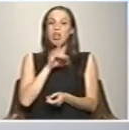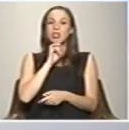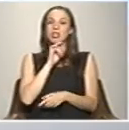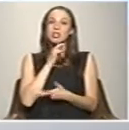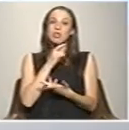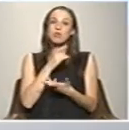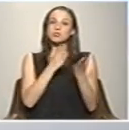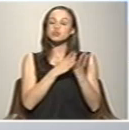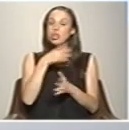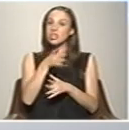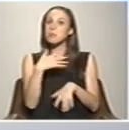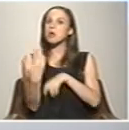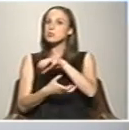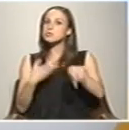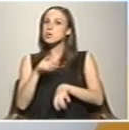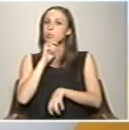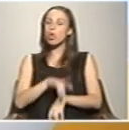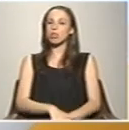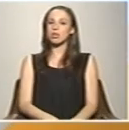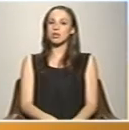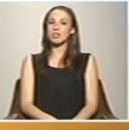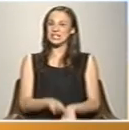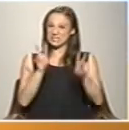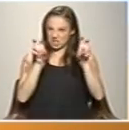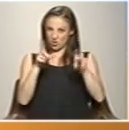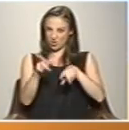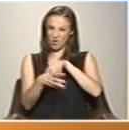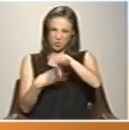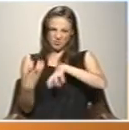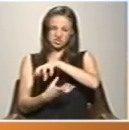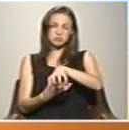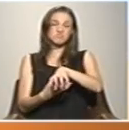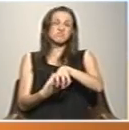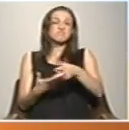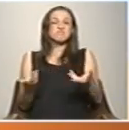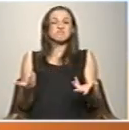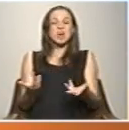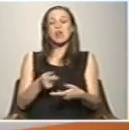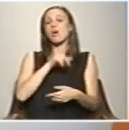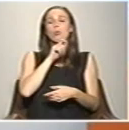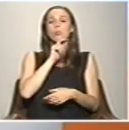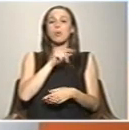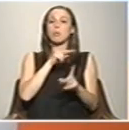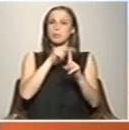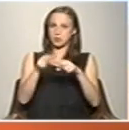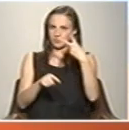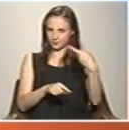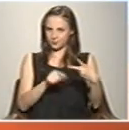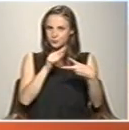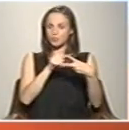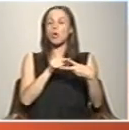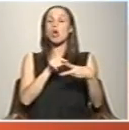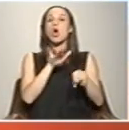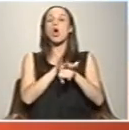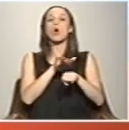conflitos. Bom, a questão do conflito pode-se gerar por duas, penso eu, duas perspectivas diferentes. Uma pela questão